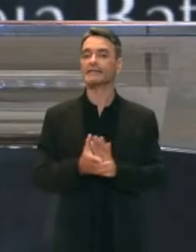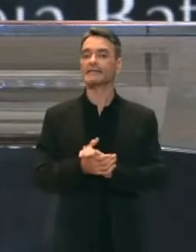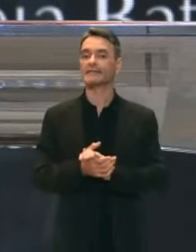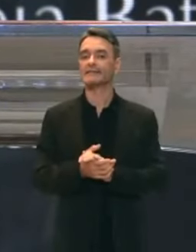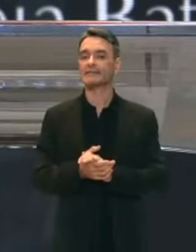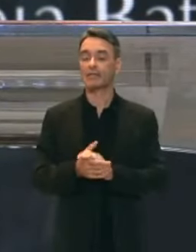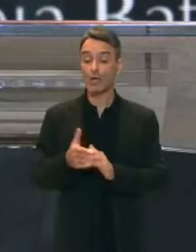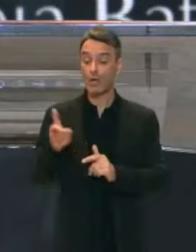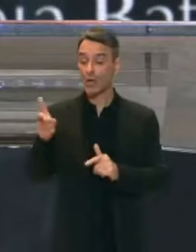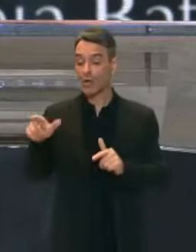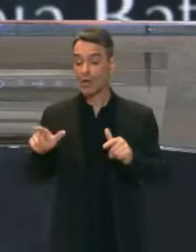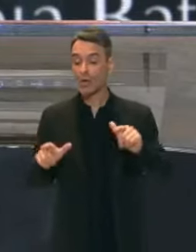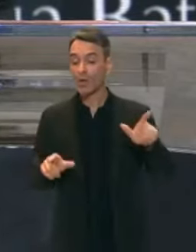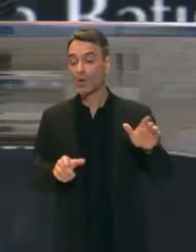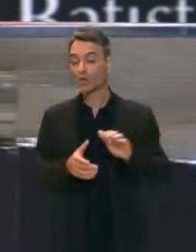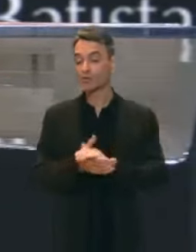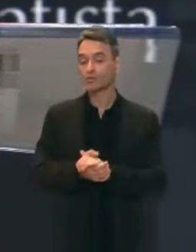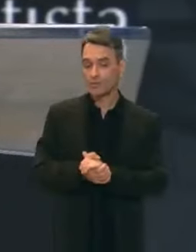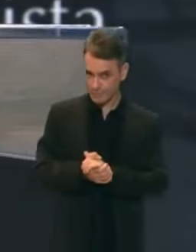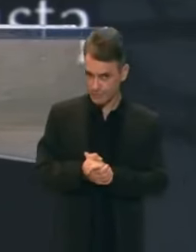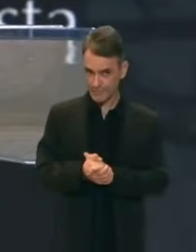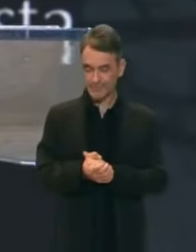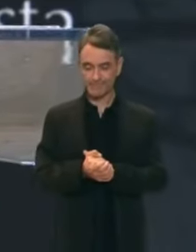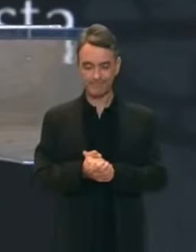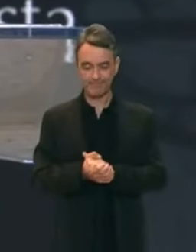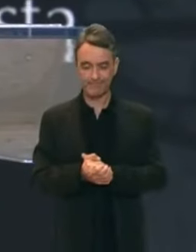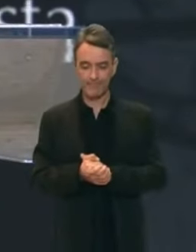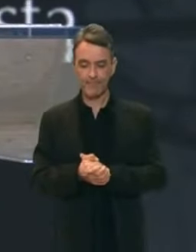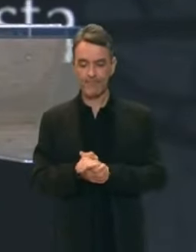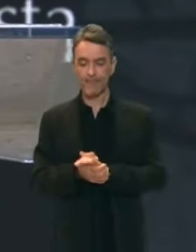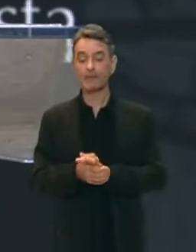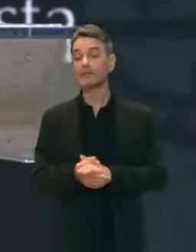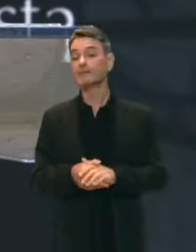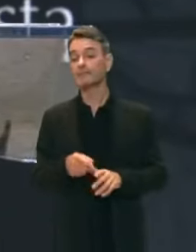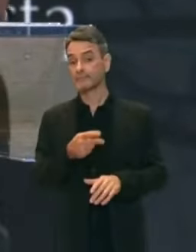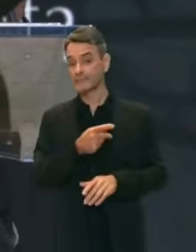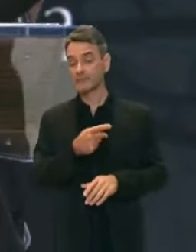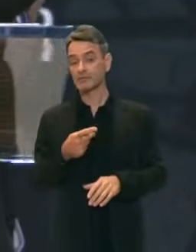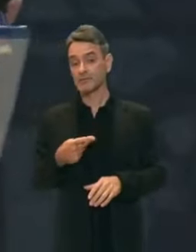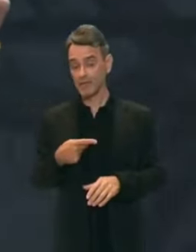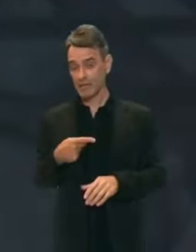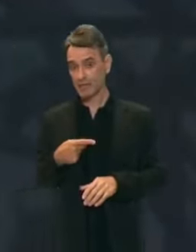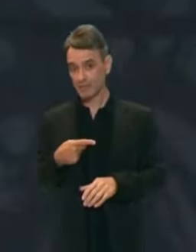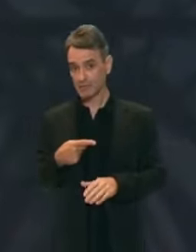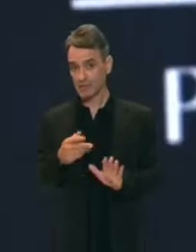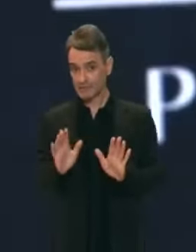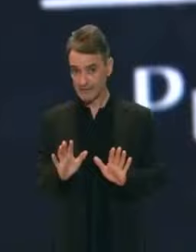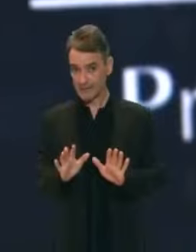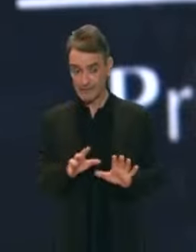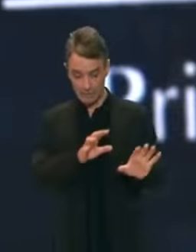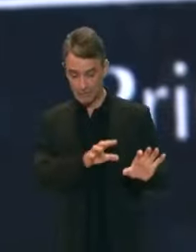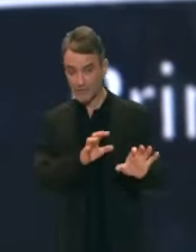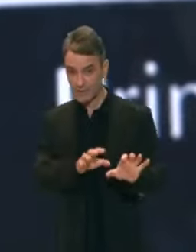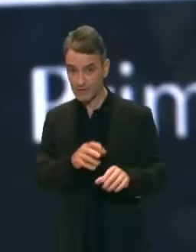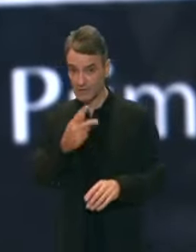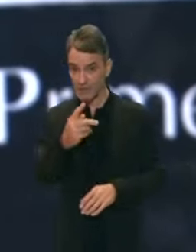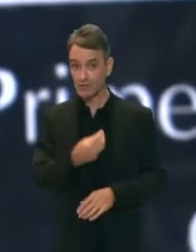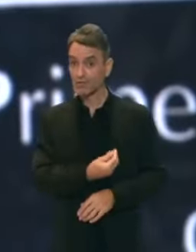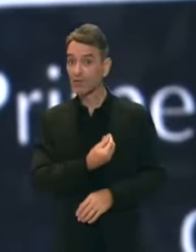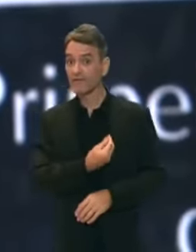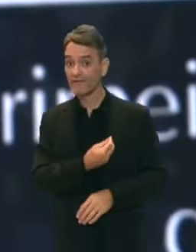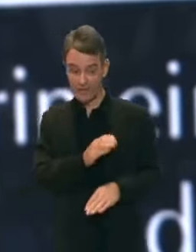estão exercendo um pastoreio na sua vida, influência na sua vida,